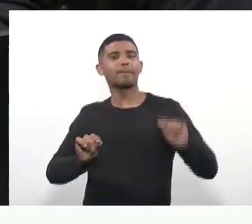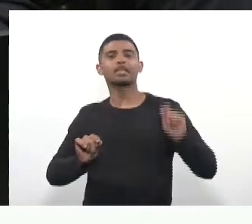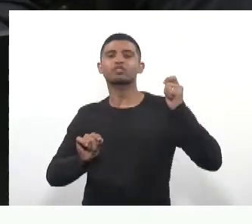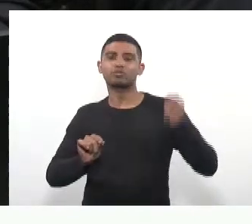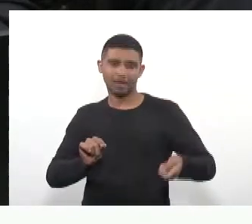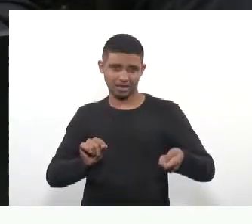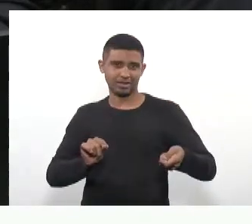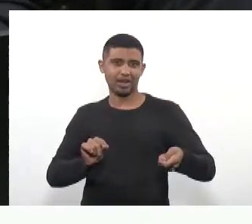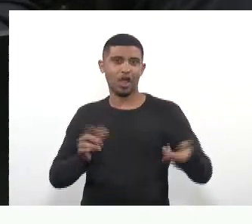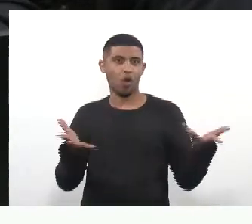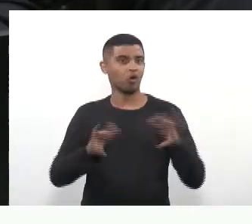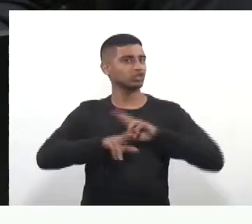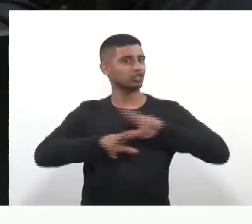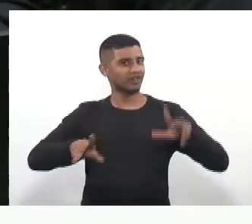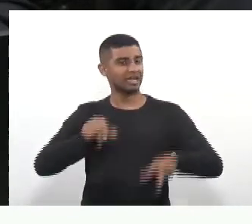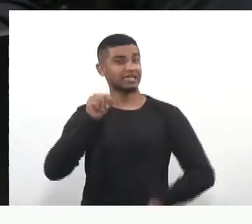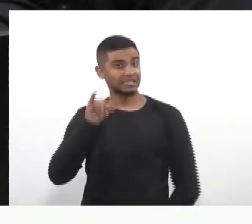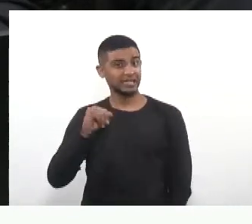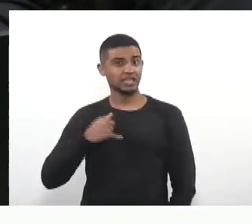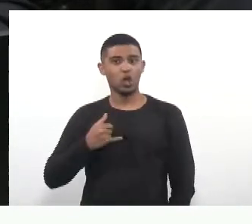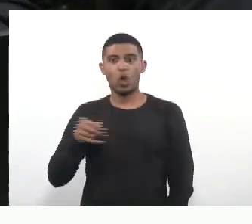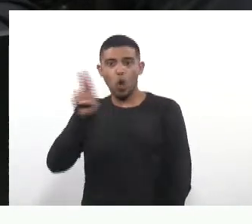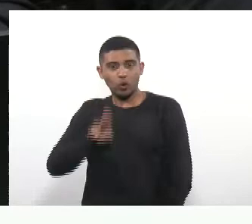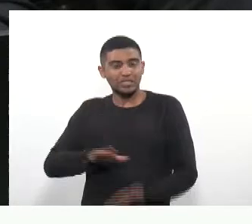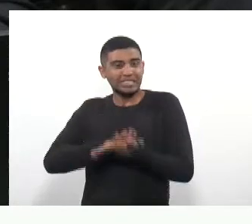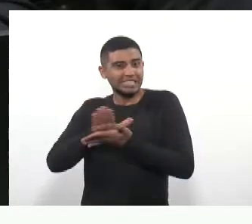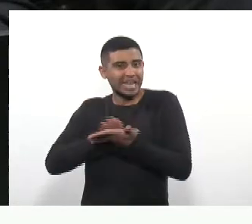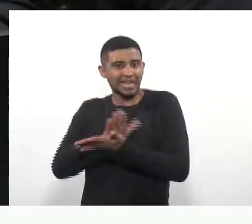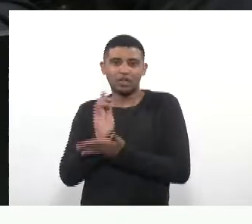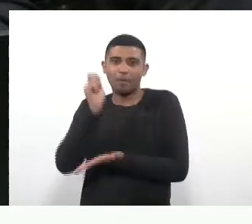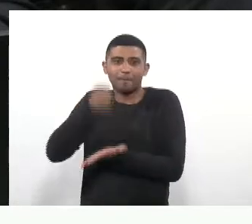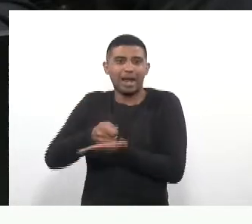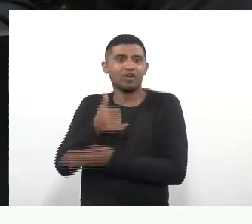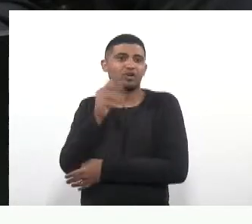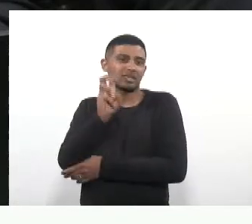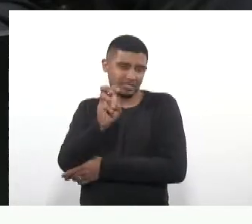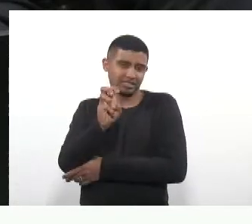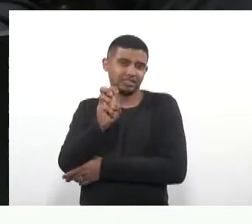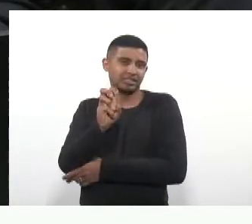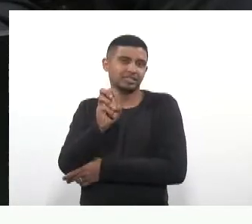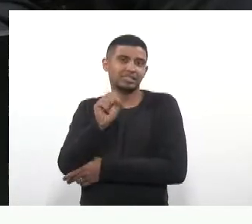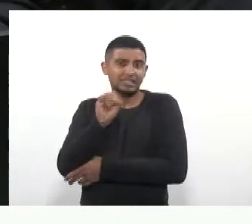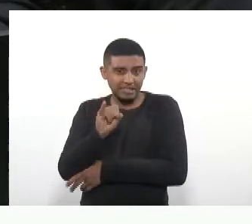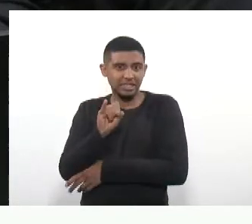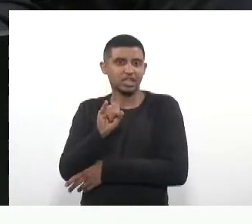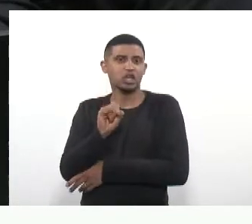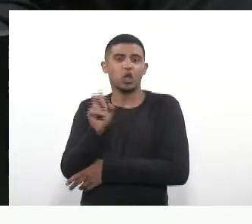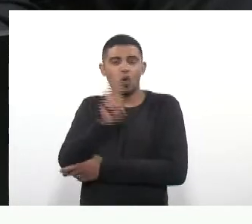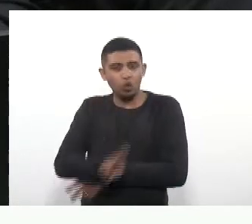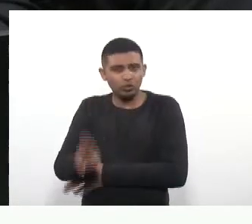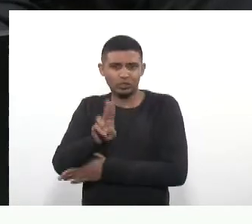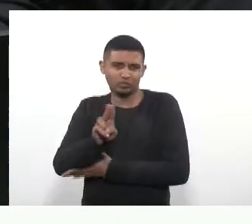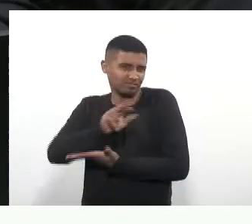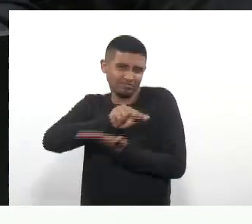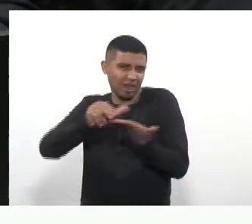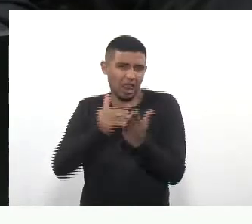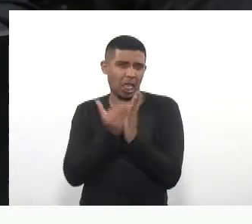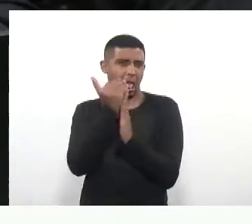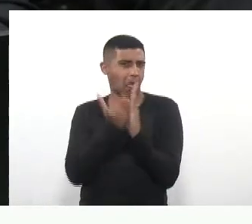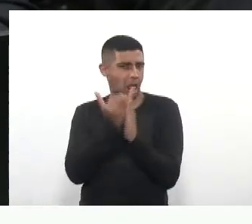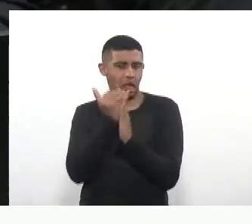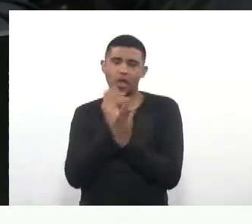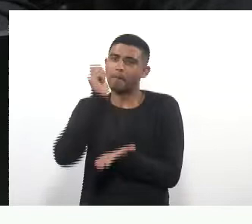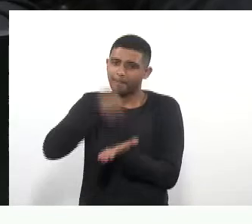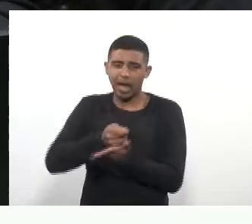se você consumir 0, você paga 15, se você consumir 5, você paga 15, se você consumir 14, você paga 15. Então, se você passar de economia, se você está